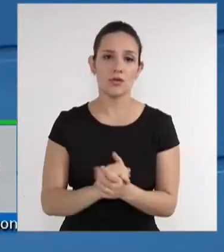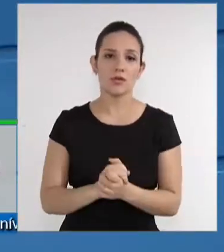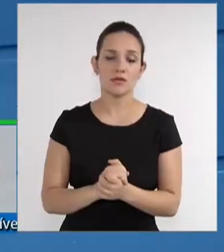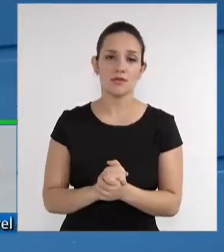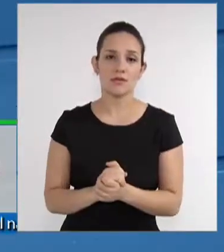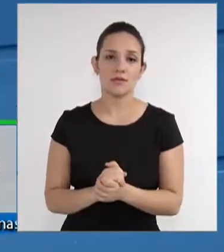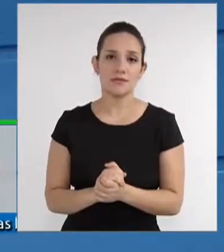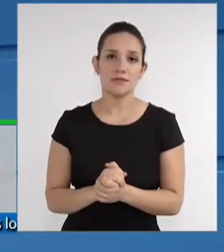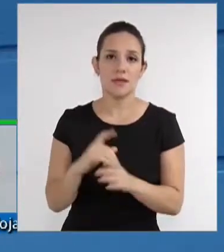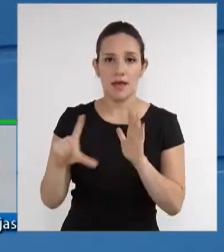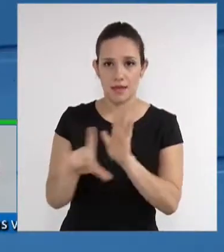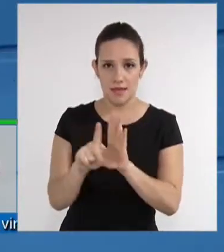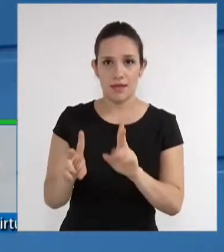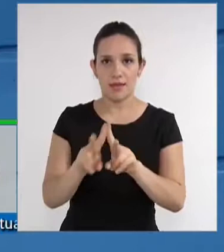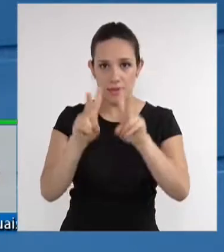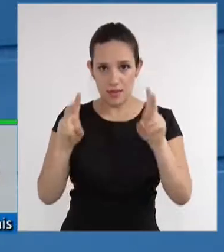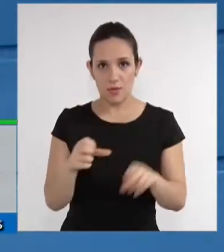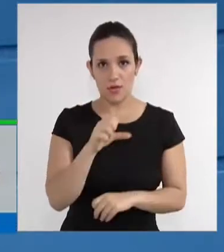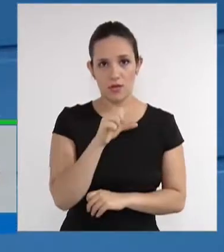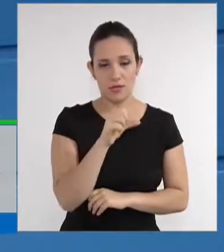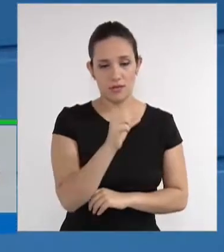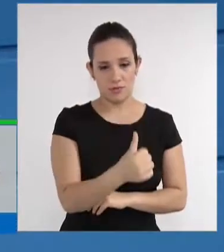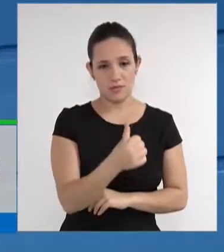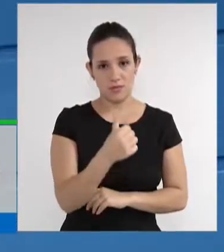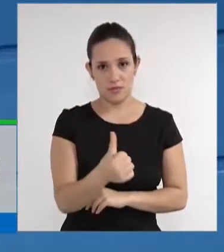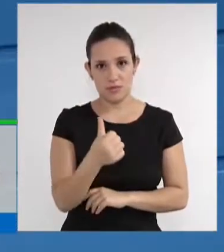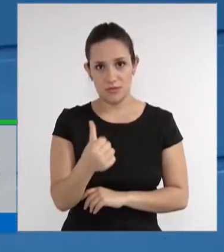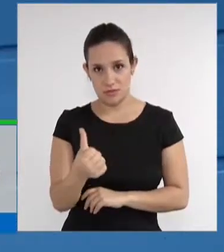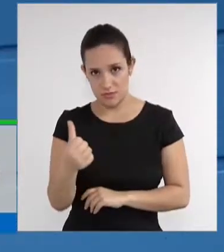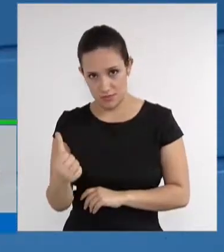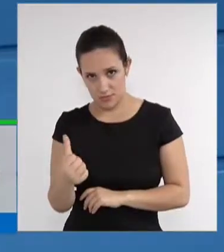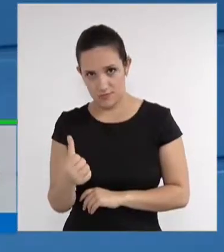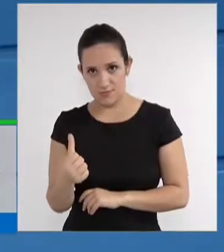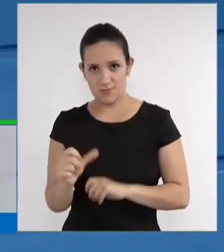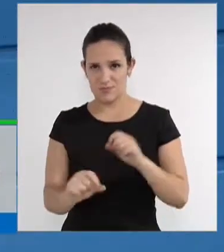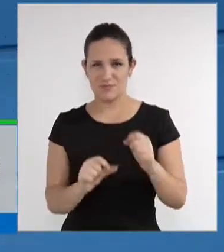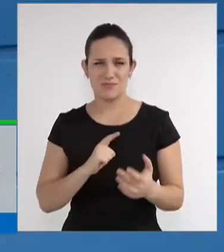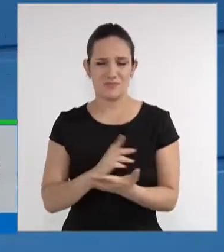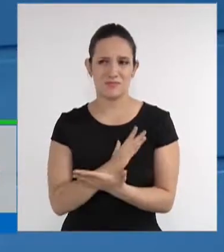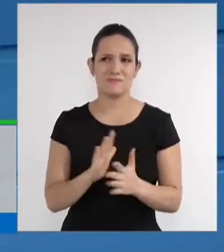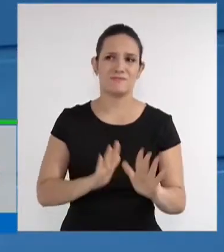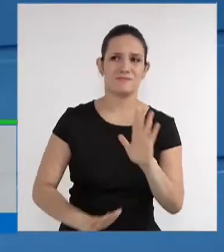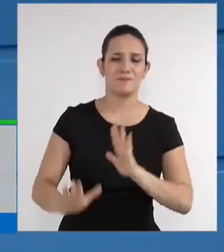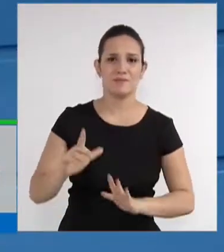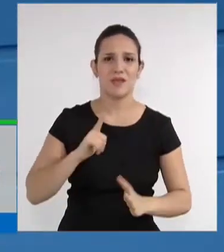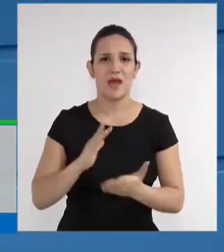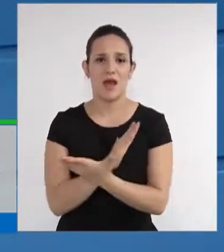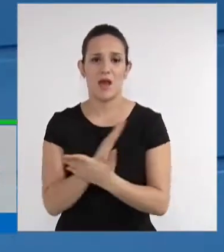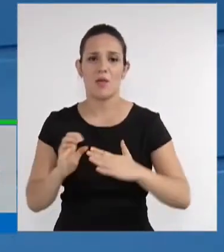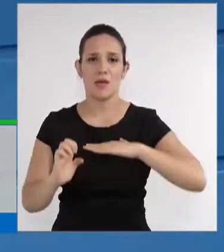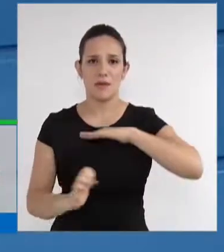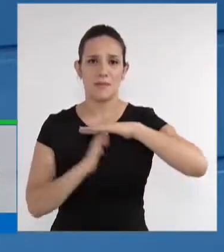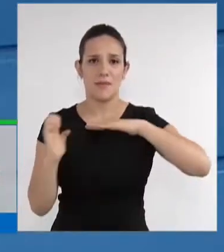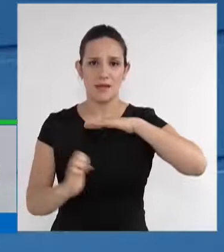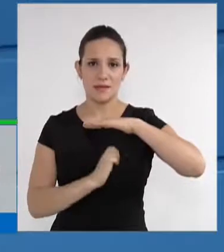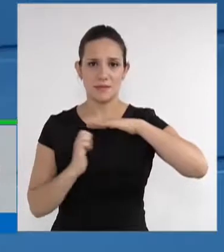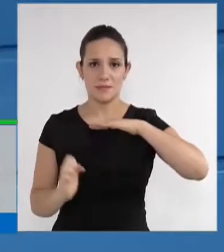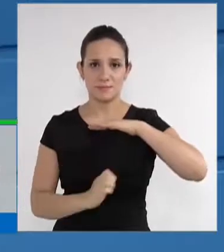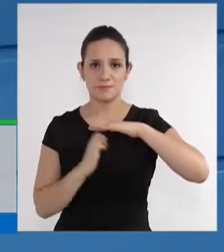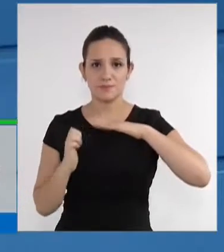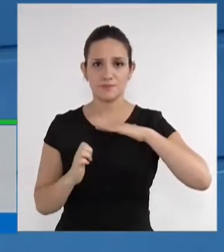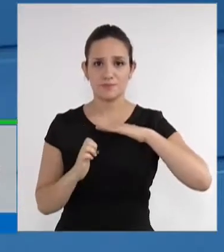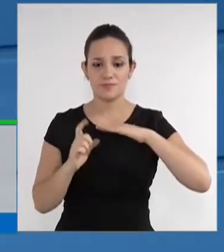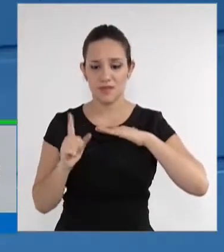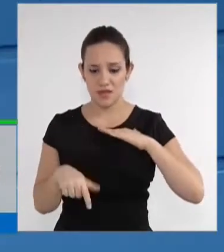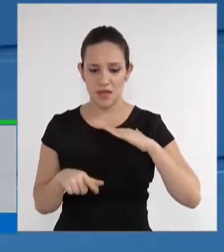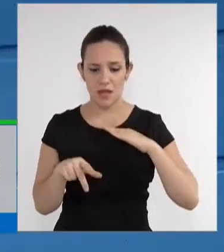Lei 8.666, e aqui a gente não quer generalizar, mas, de repente, tem determinadas empresas que mergulham na